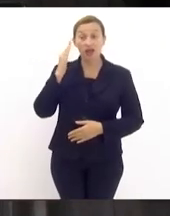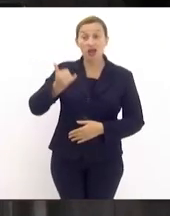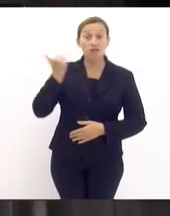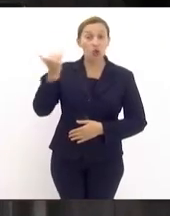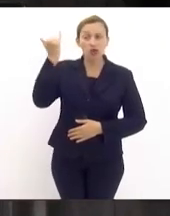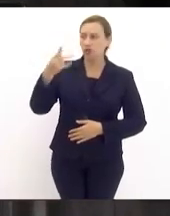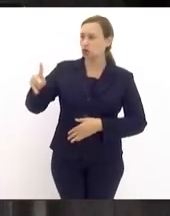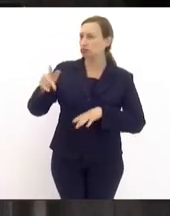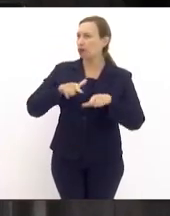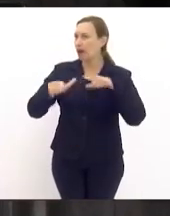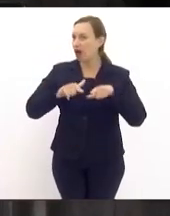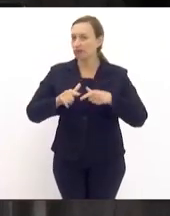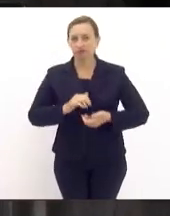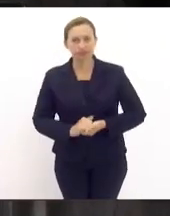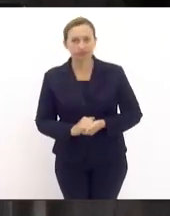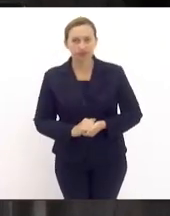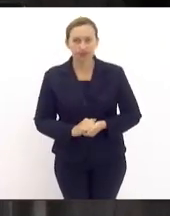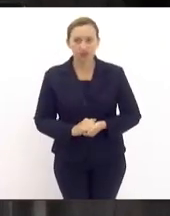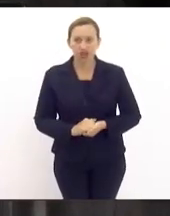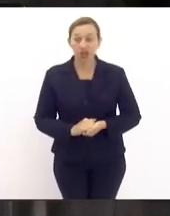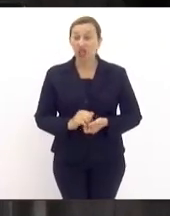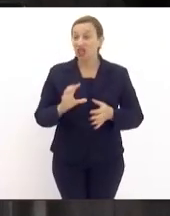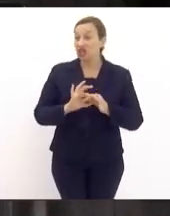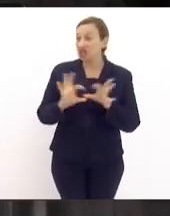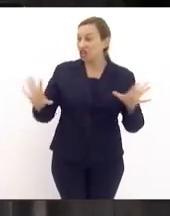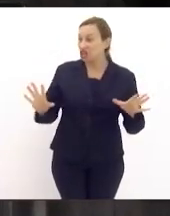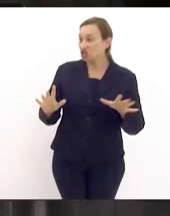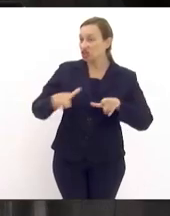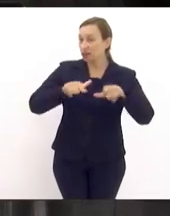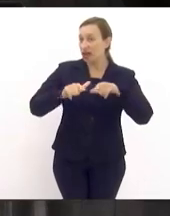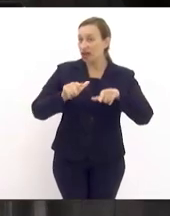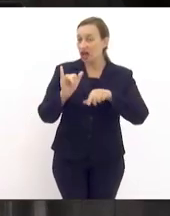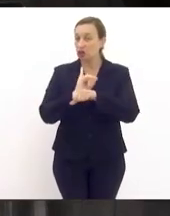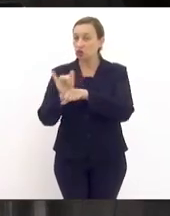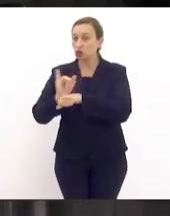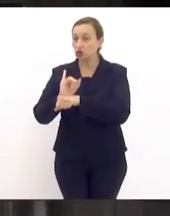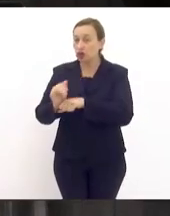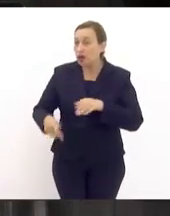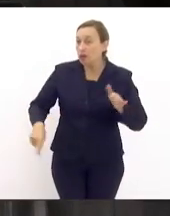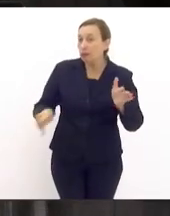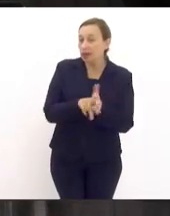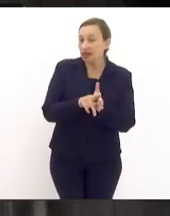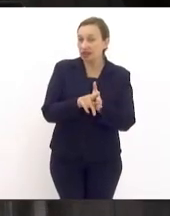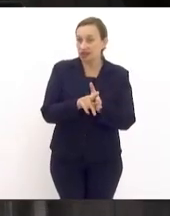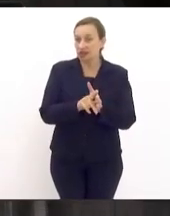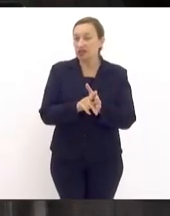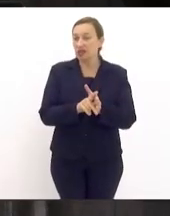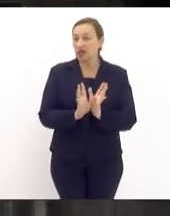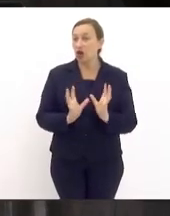dele. Ele deixa de ser youtuber e passa a ser membro de um poder.